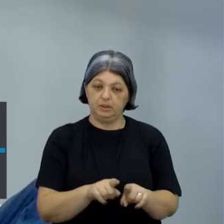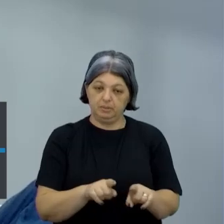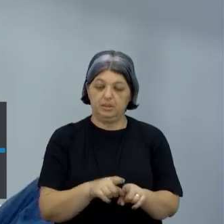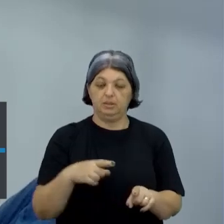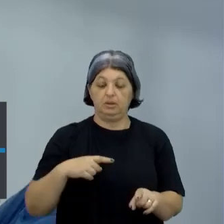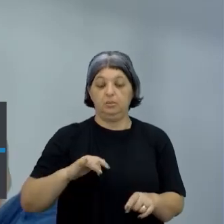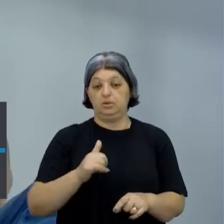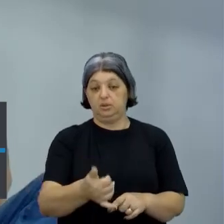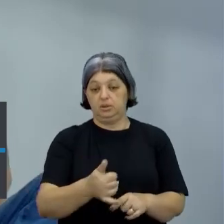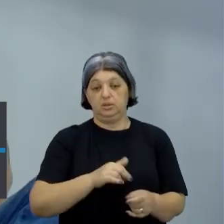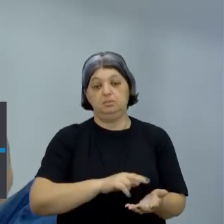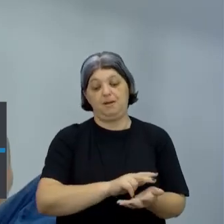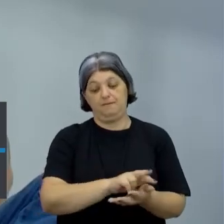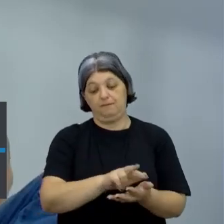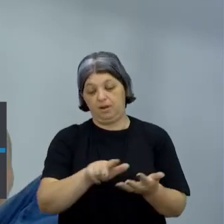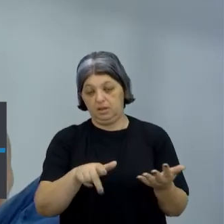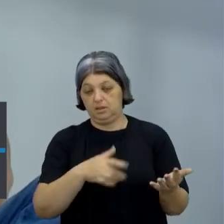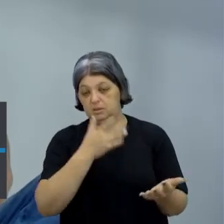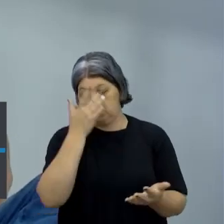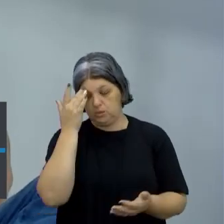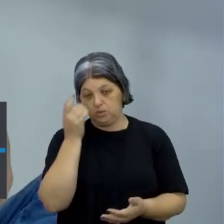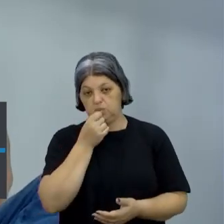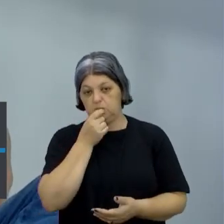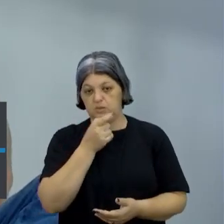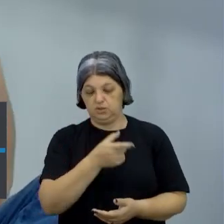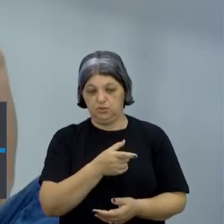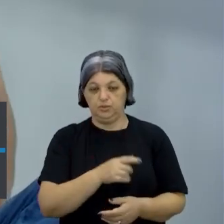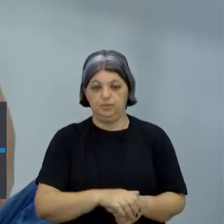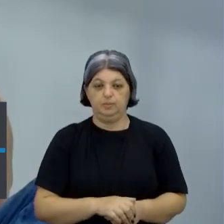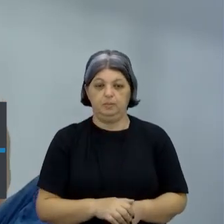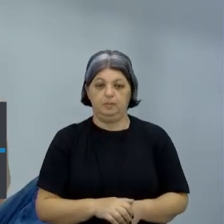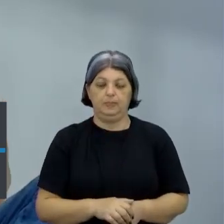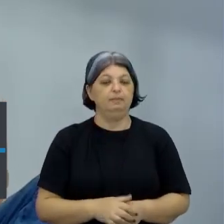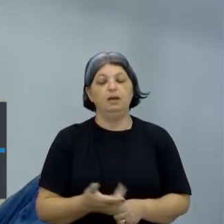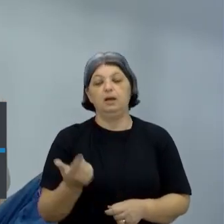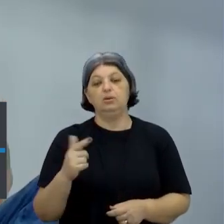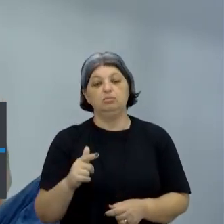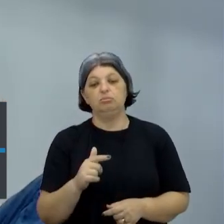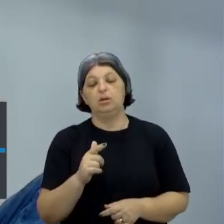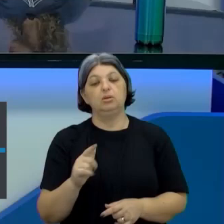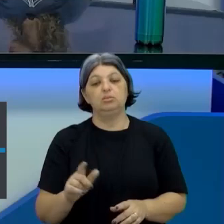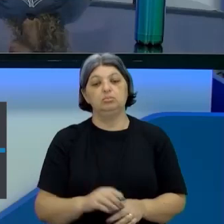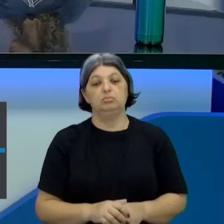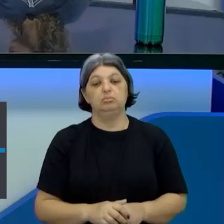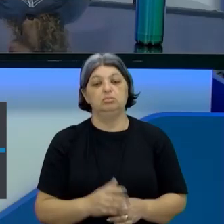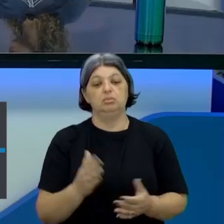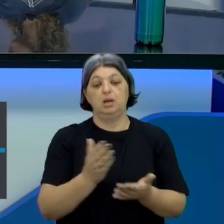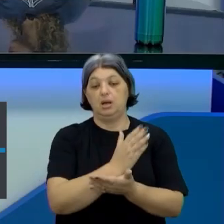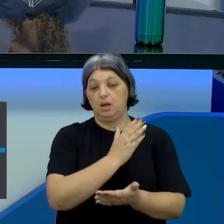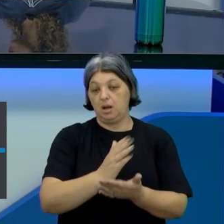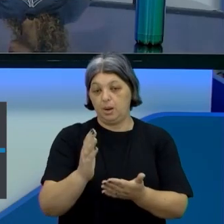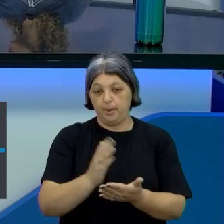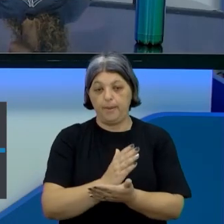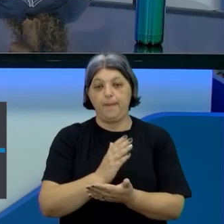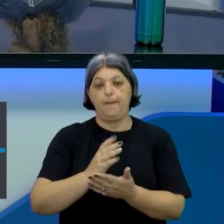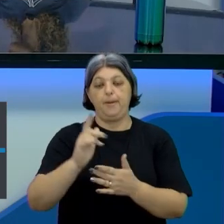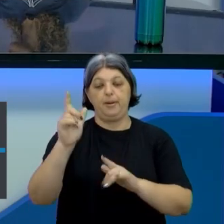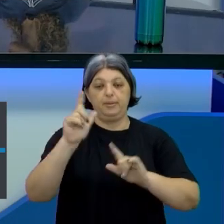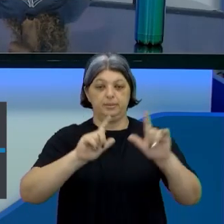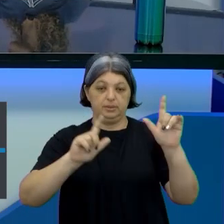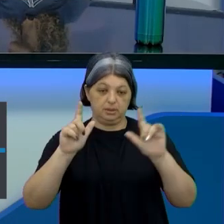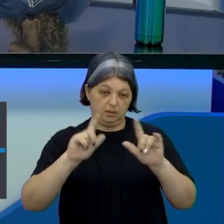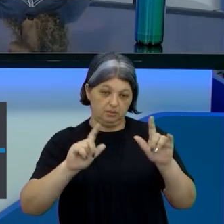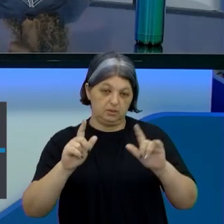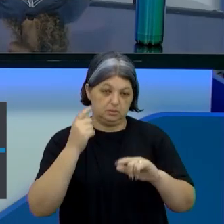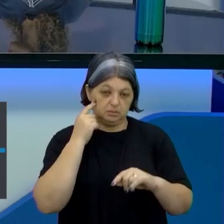ter, inclusive, na TV. Aí não tem. A gente está na fase do não tem. Até alguma emissora acertar um tiro certo, dar uma porrada